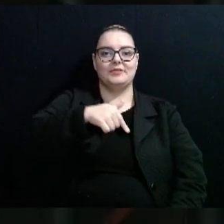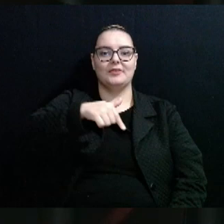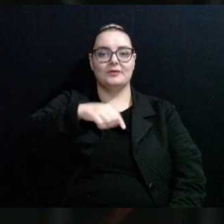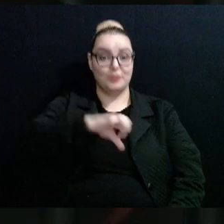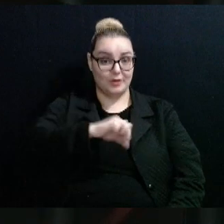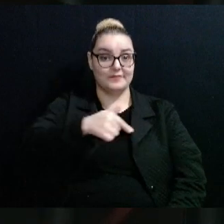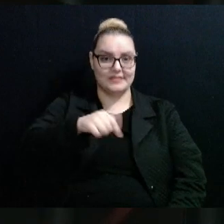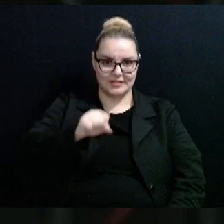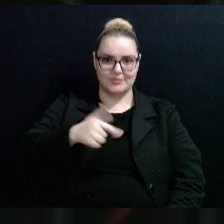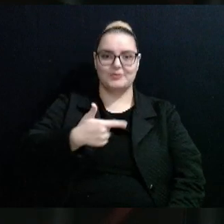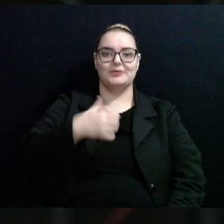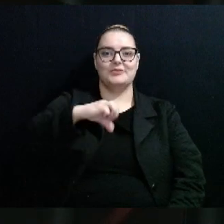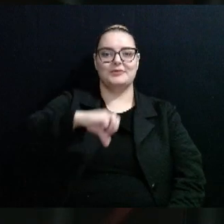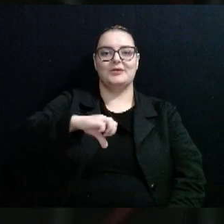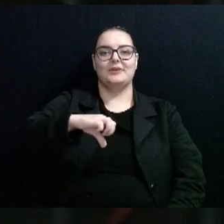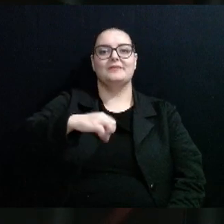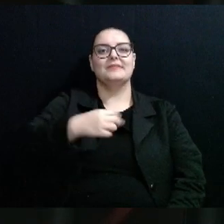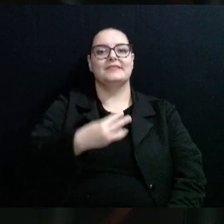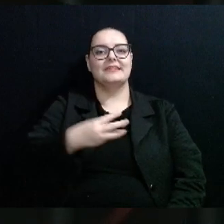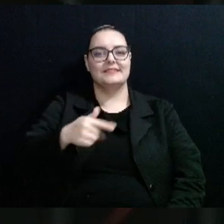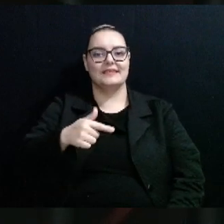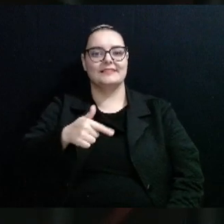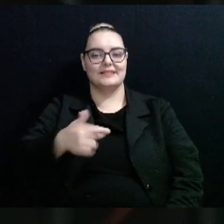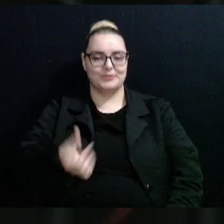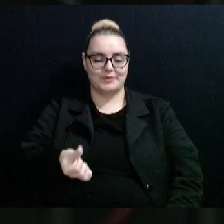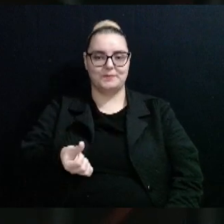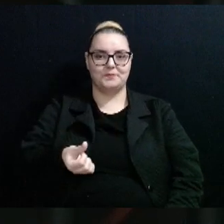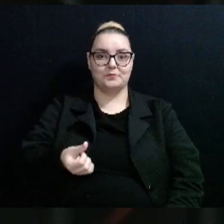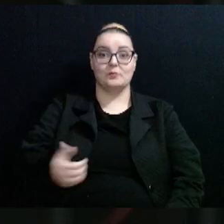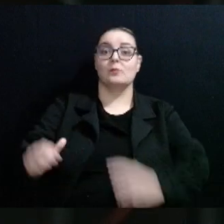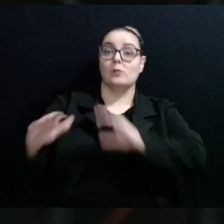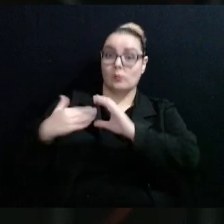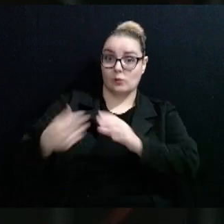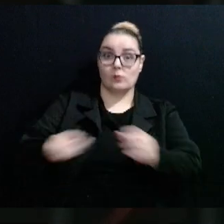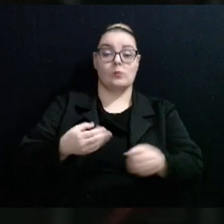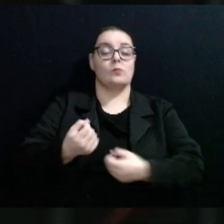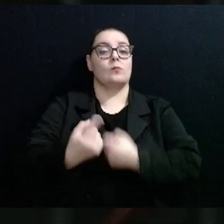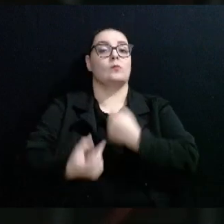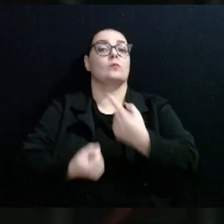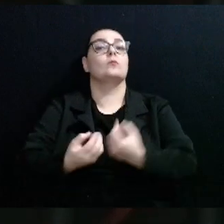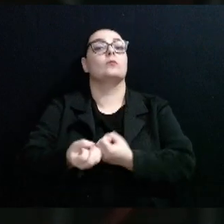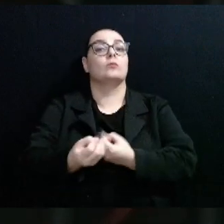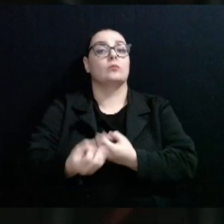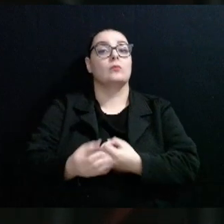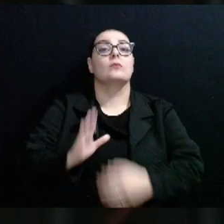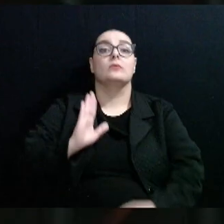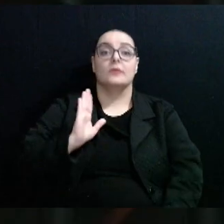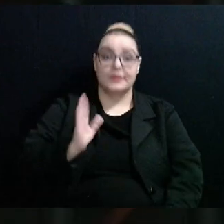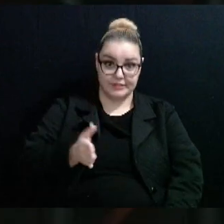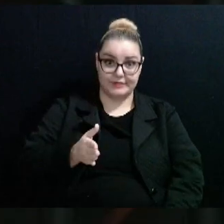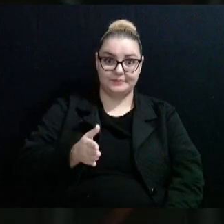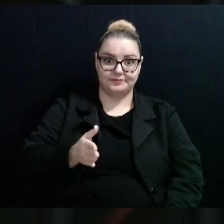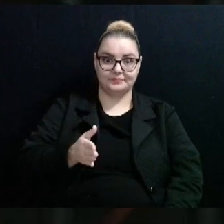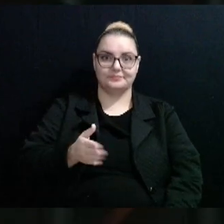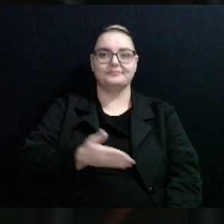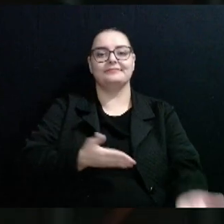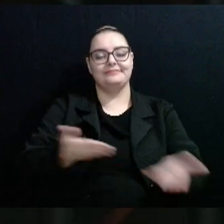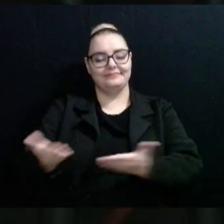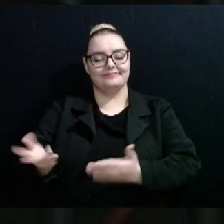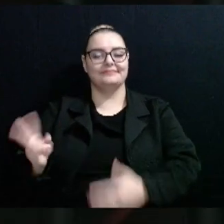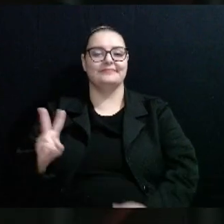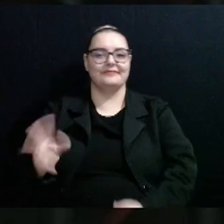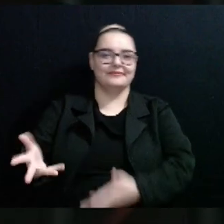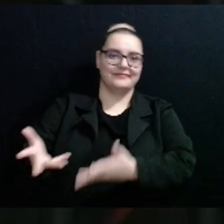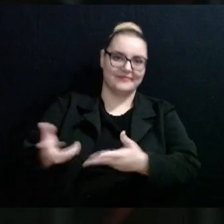19978293776. Enquanto você manda a sua mensagem, a gente atualiza algumas informações e daqui a pouquinho a gente já apresenta as nossas convidadas para